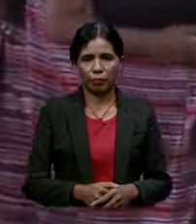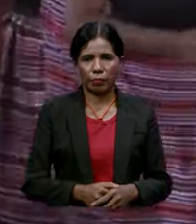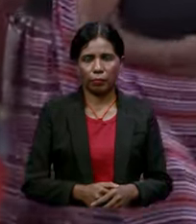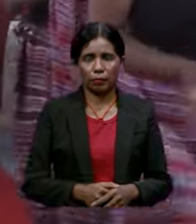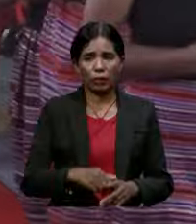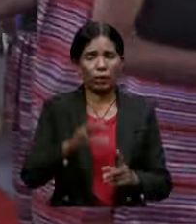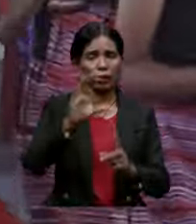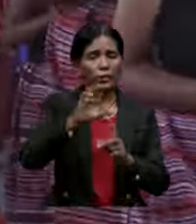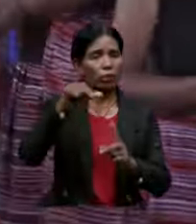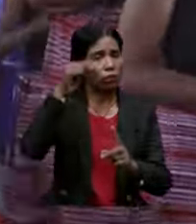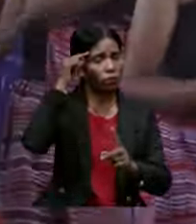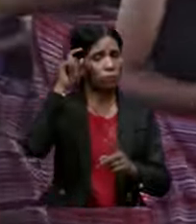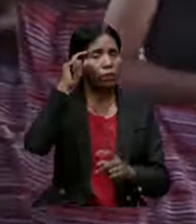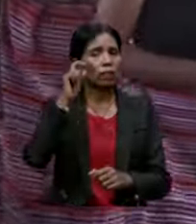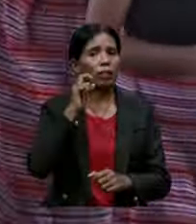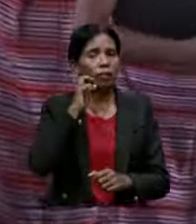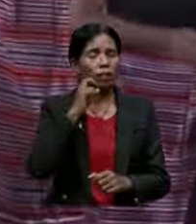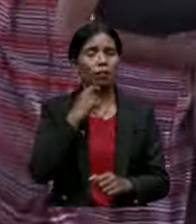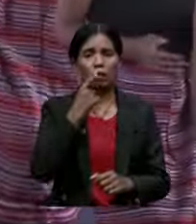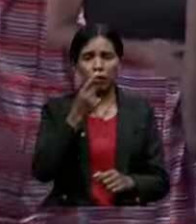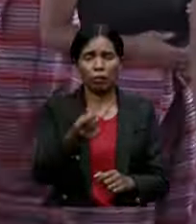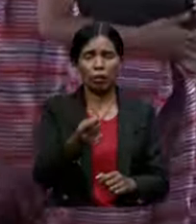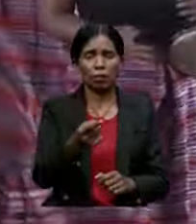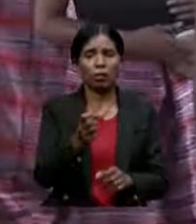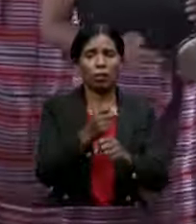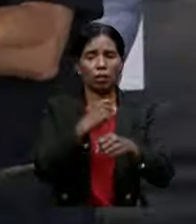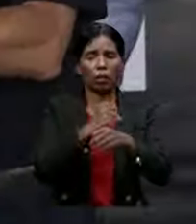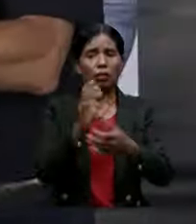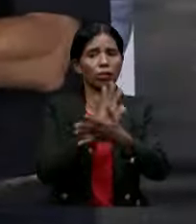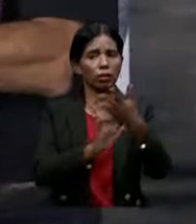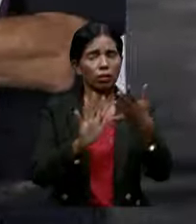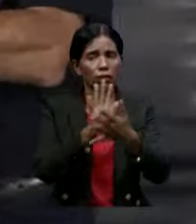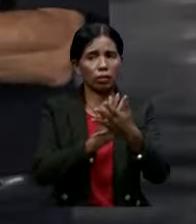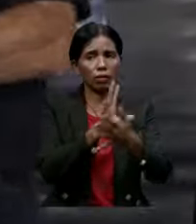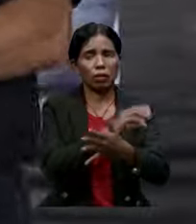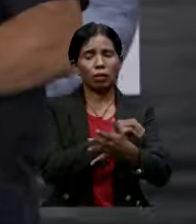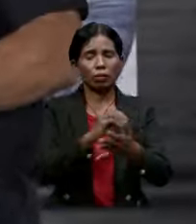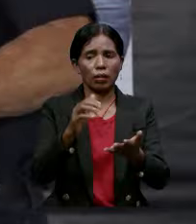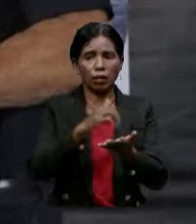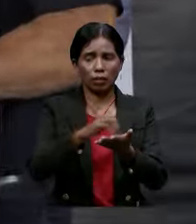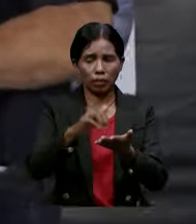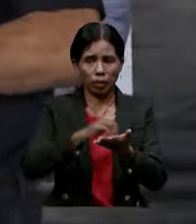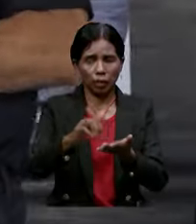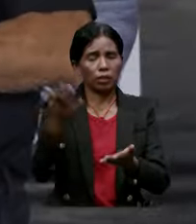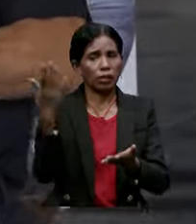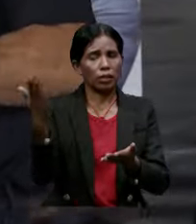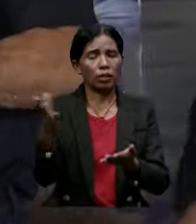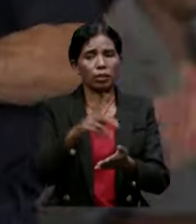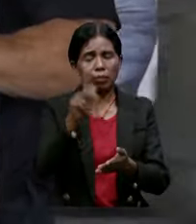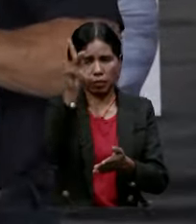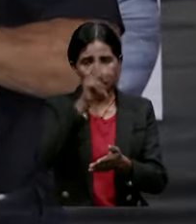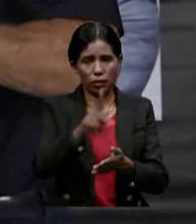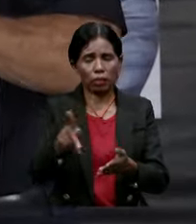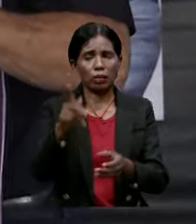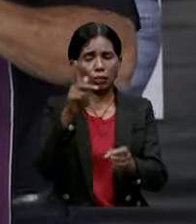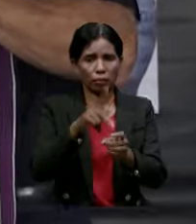Chefe governo Kairala Senana Guzmán hatu questão ne ba inhira halu lançamento emissão ba licença prospeção no pesquisa ba